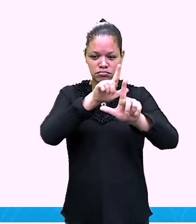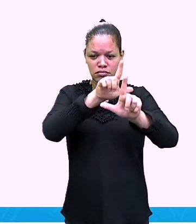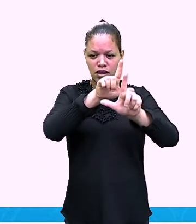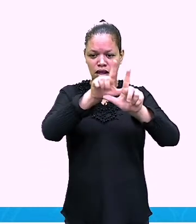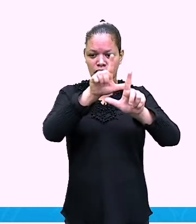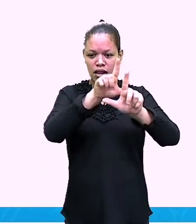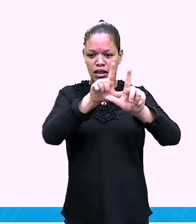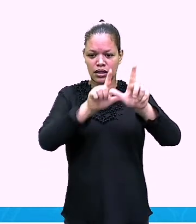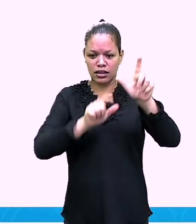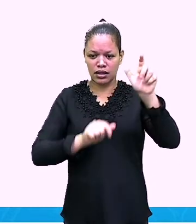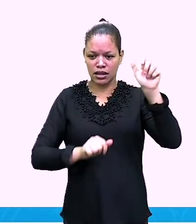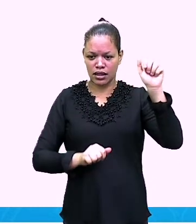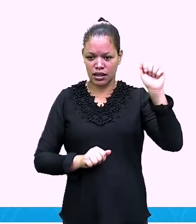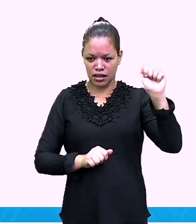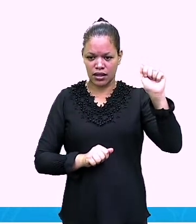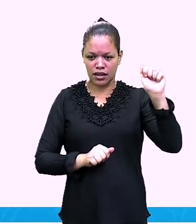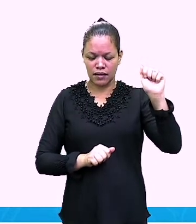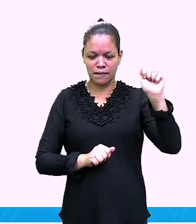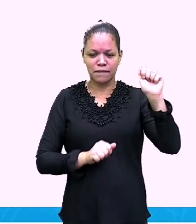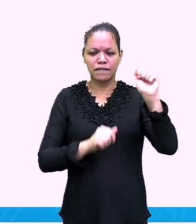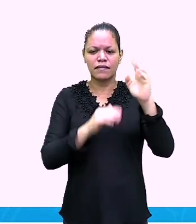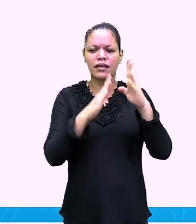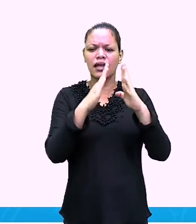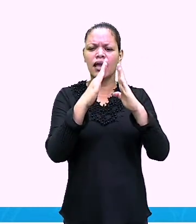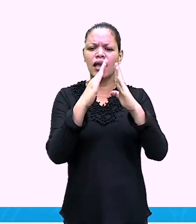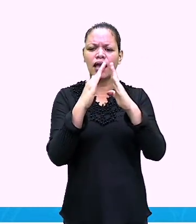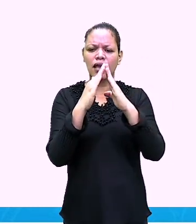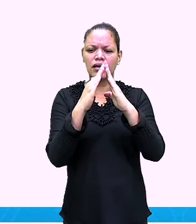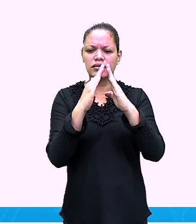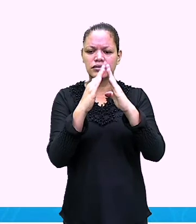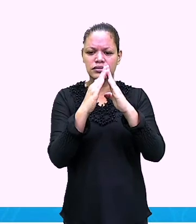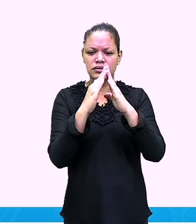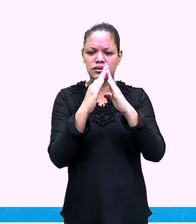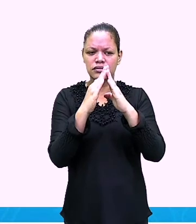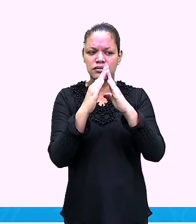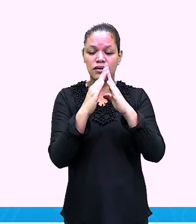casinha da vovó.